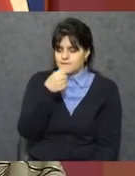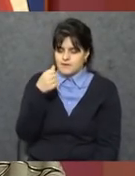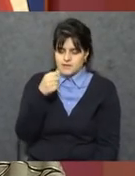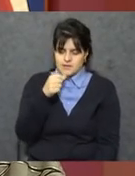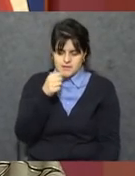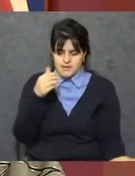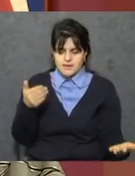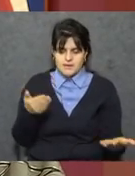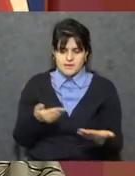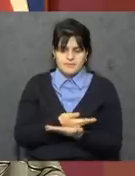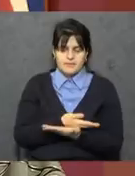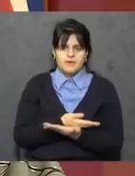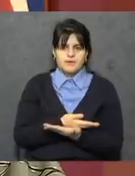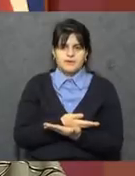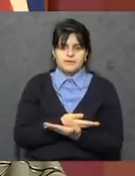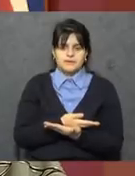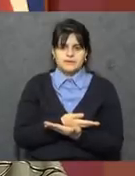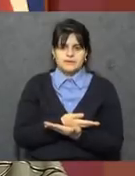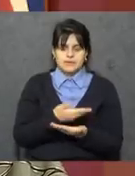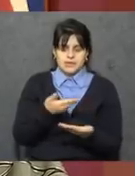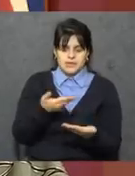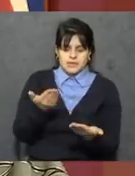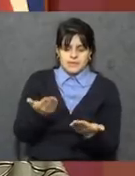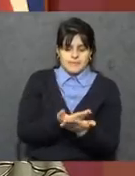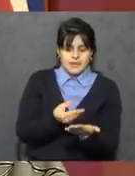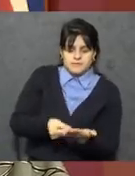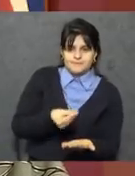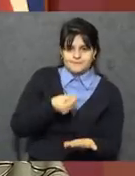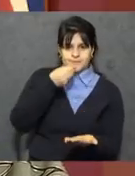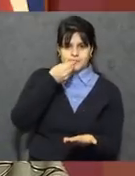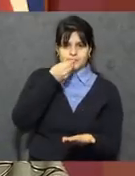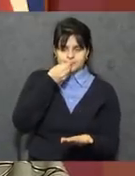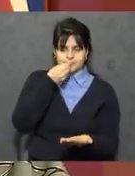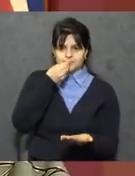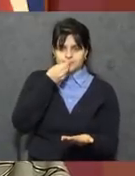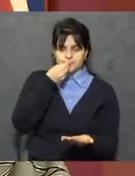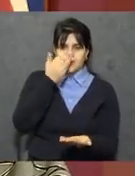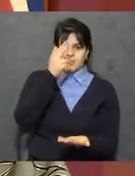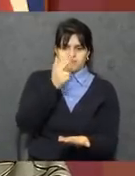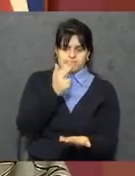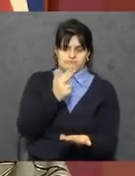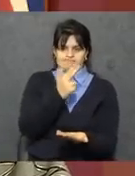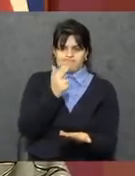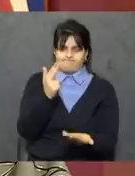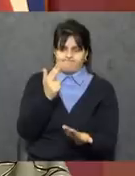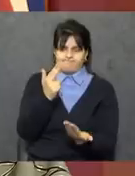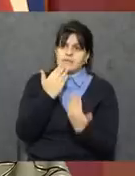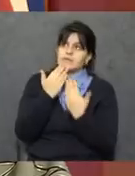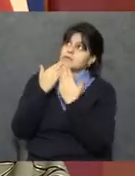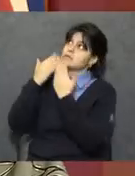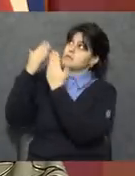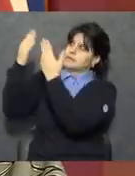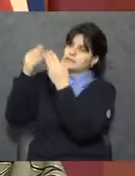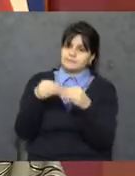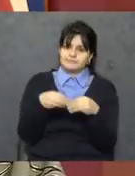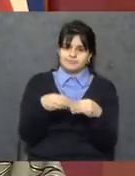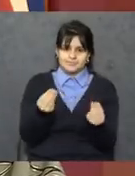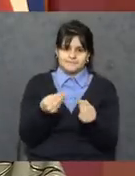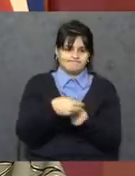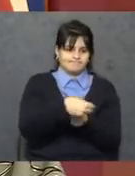morte, tomou o pão e, dando graças, partiu e deu aos